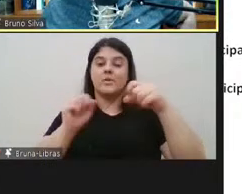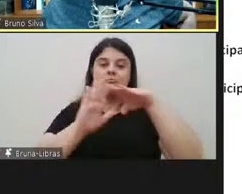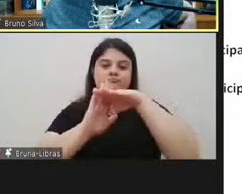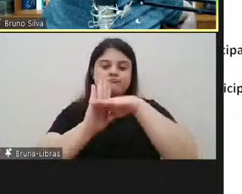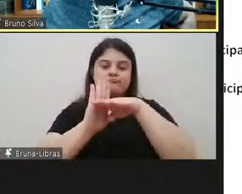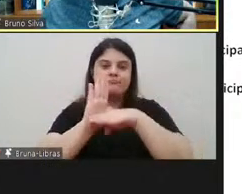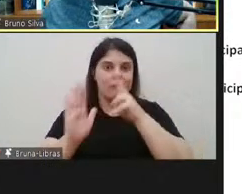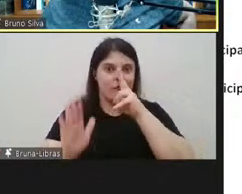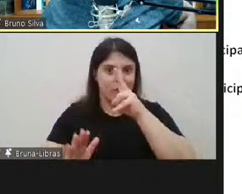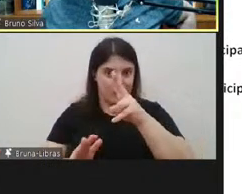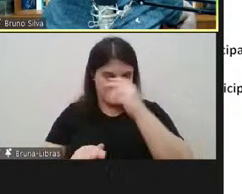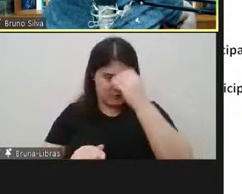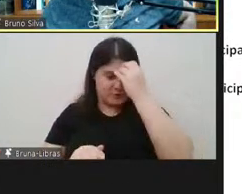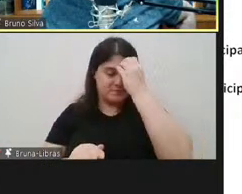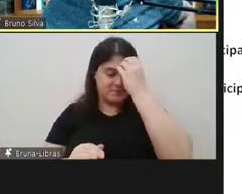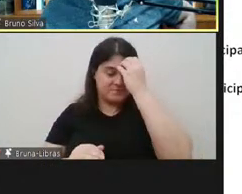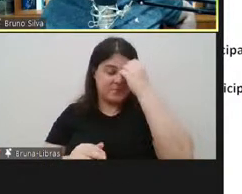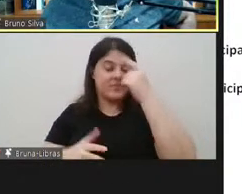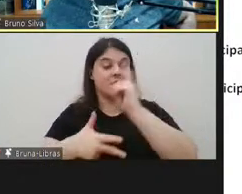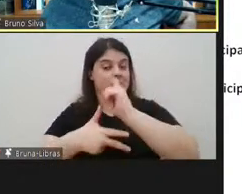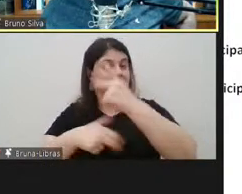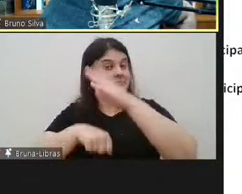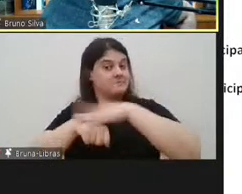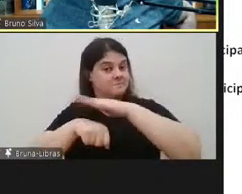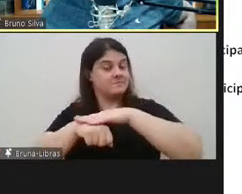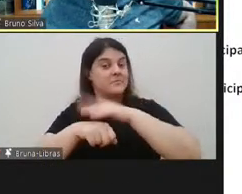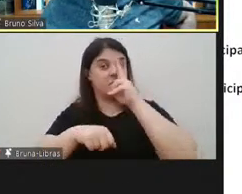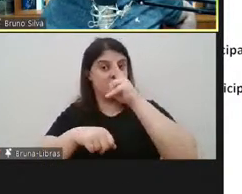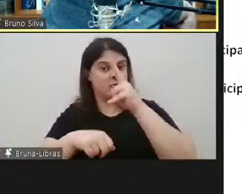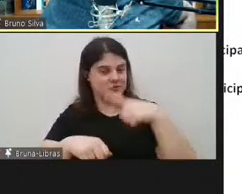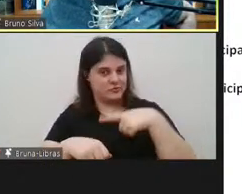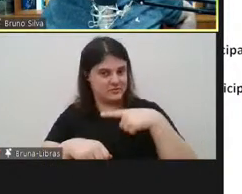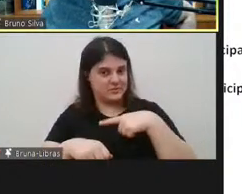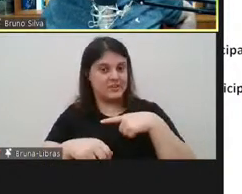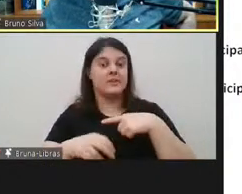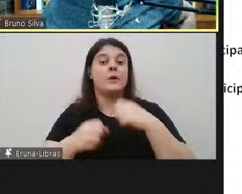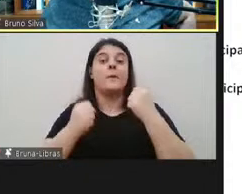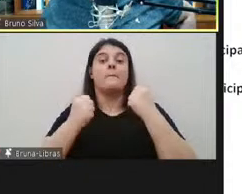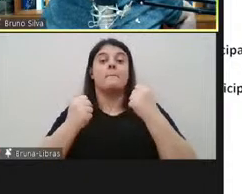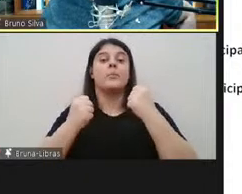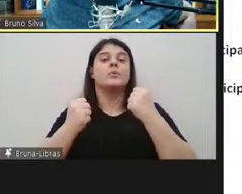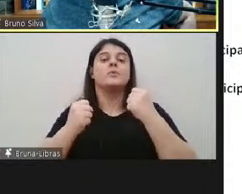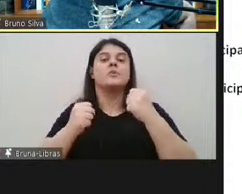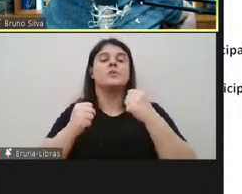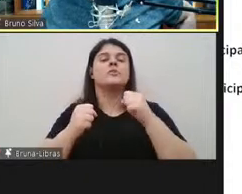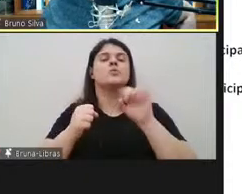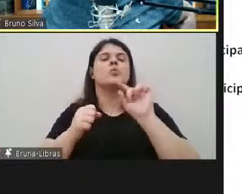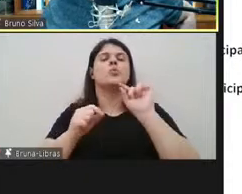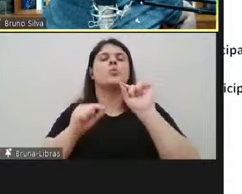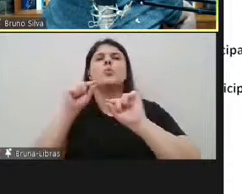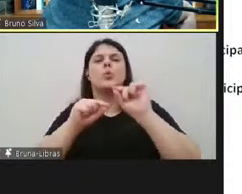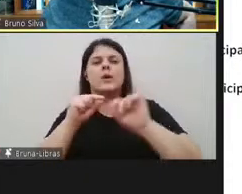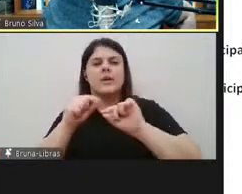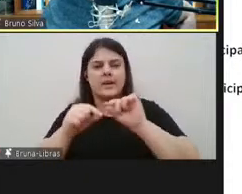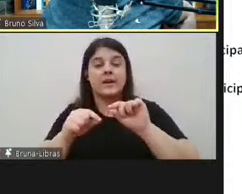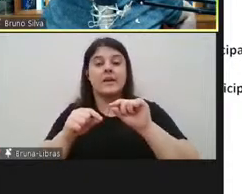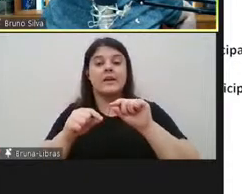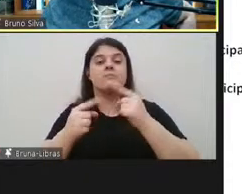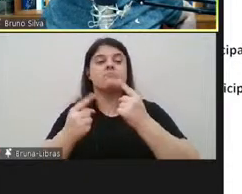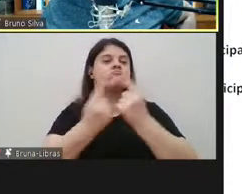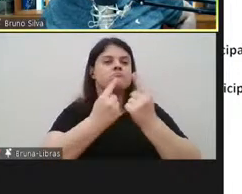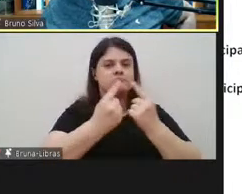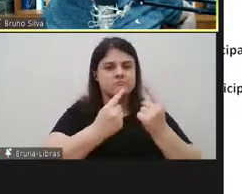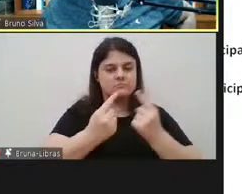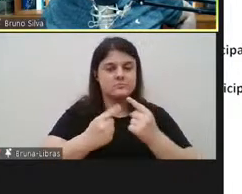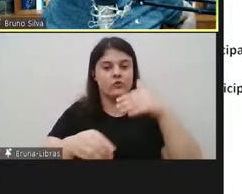agenda muito forte né esse executivo de um poder de agenda muito forte e não poder não só de editar o que por vezes vai ser